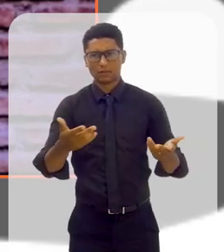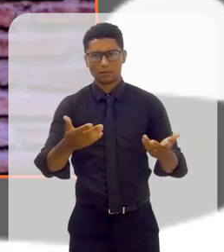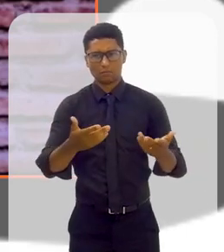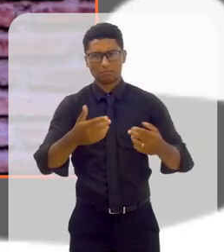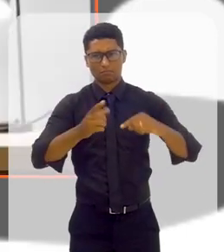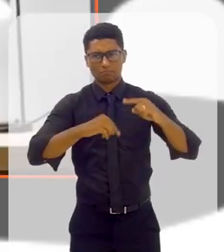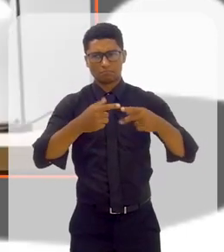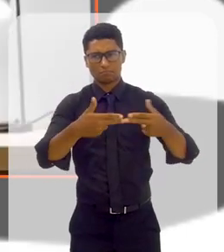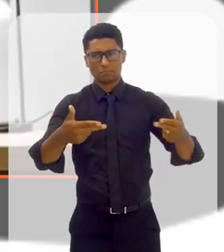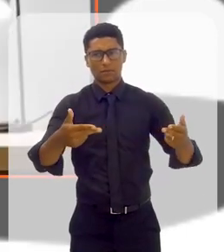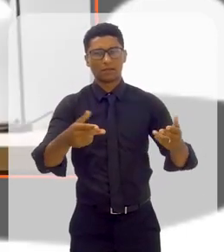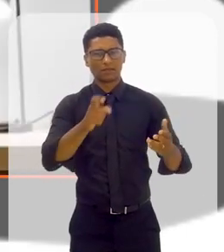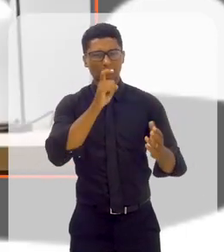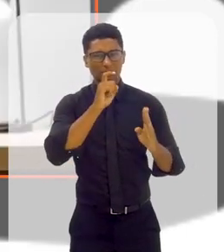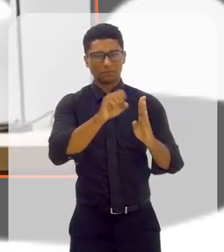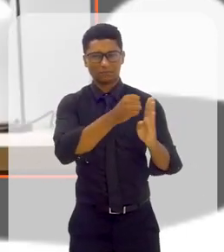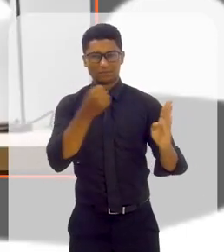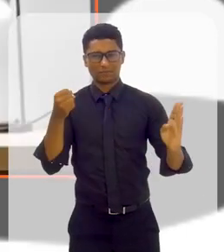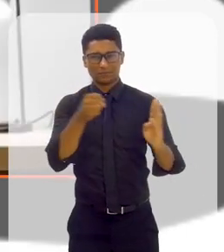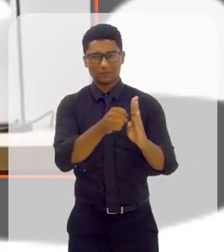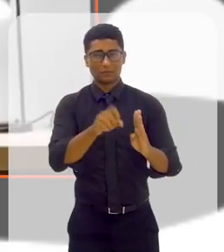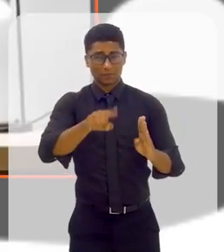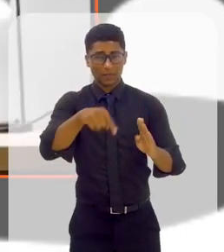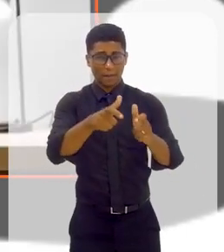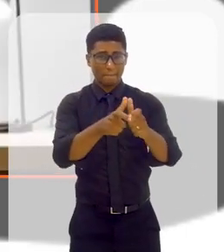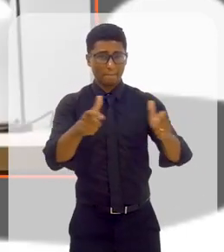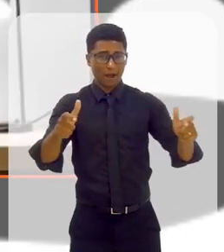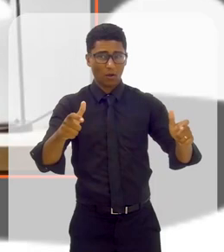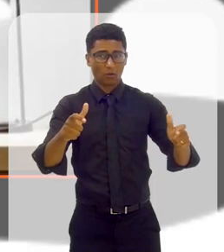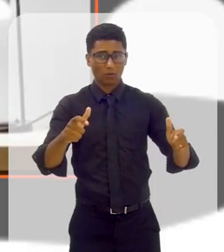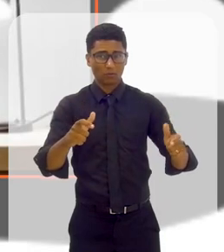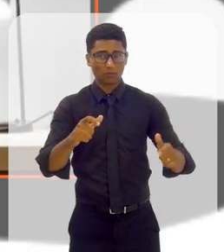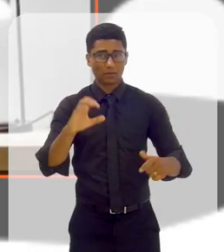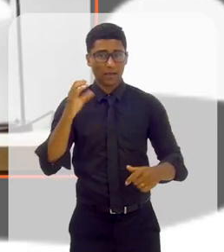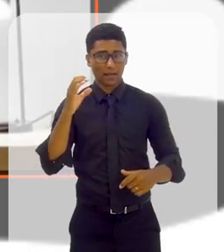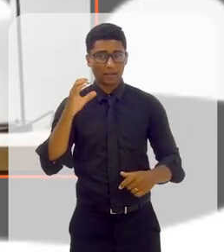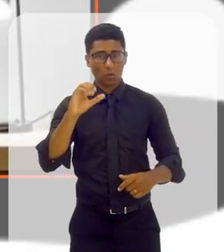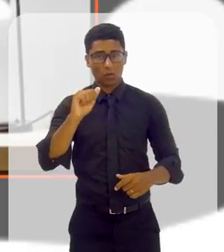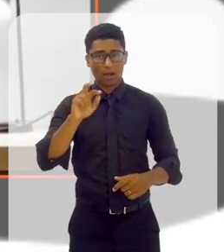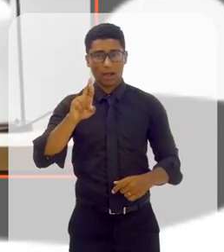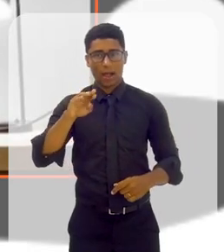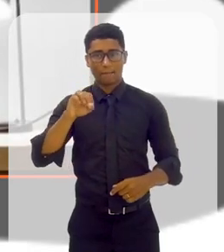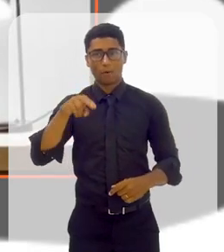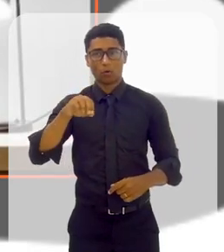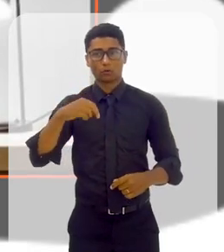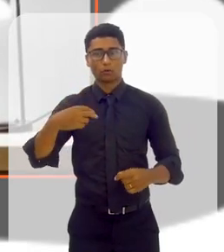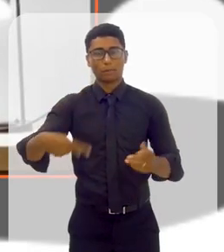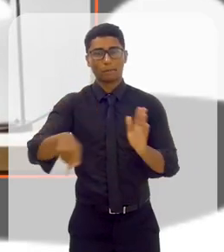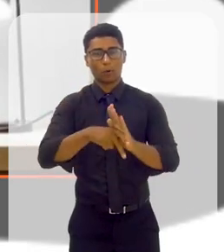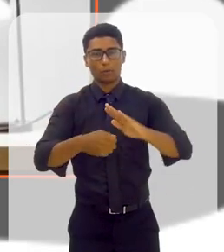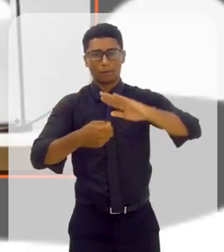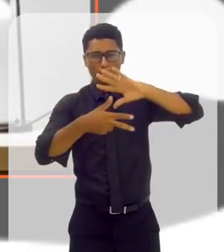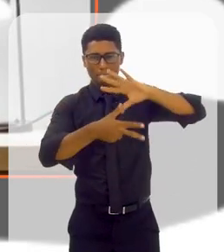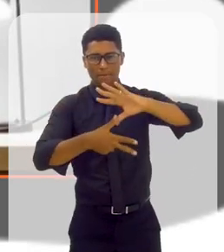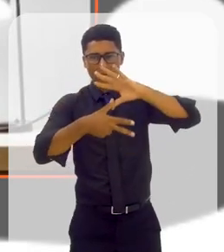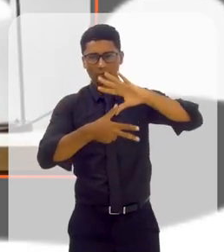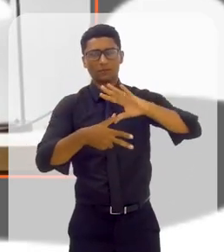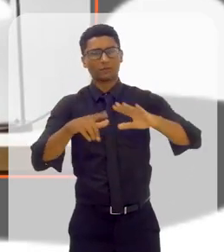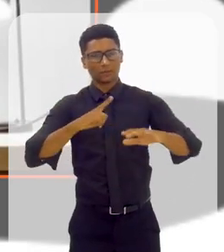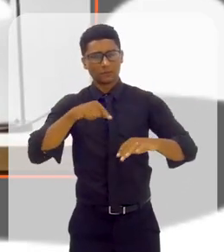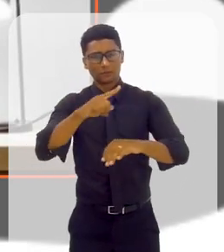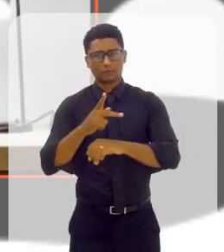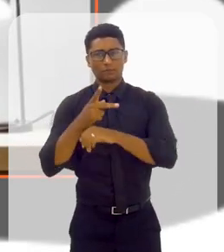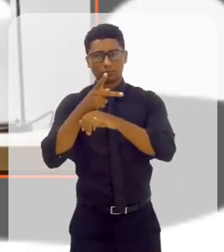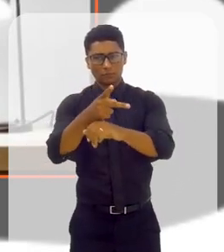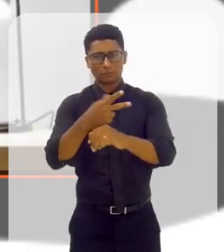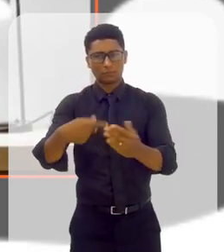refrigeração. Como Ah, isso assim? eu sei. Você é o maior fabricante de crédito de carbono premium da América Latina. Você tem até o título da Greenhouse